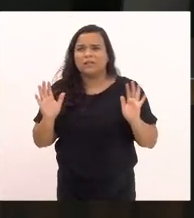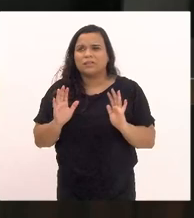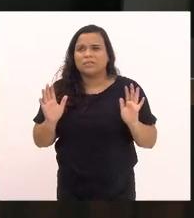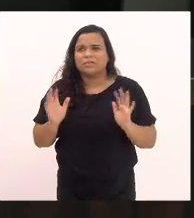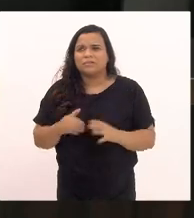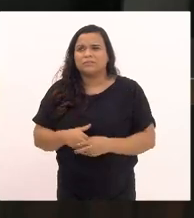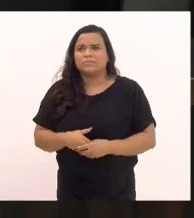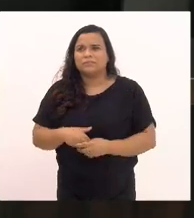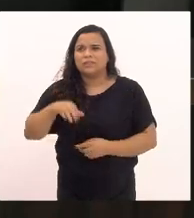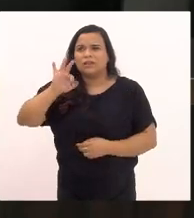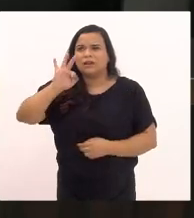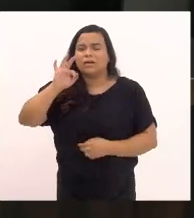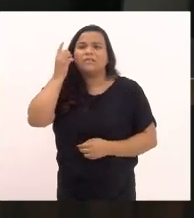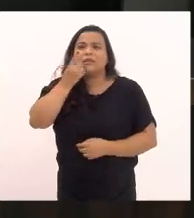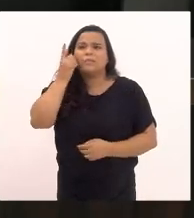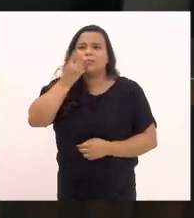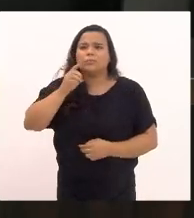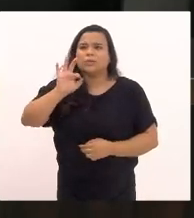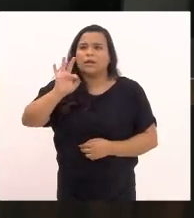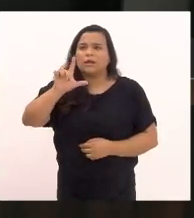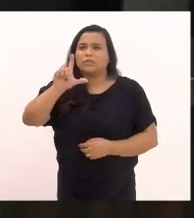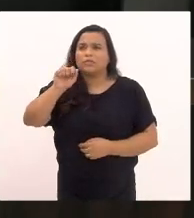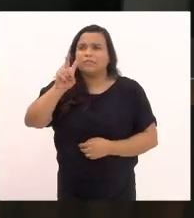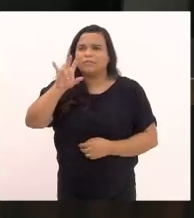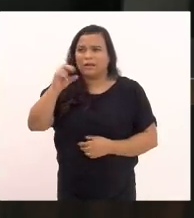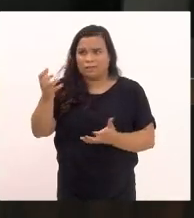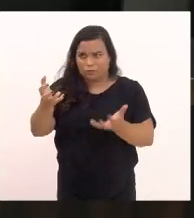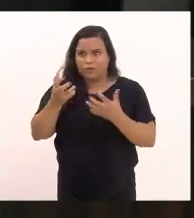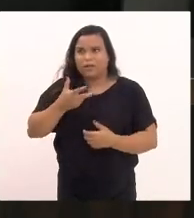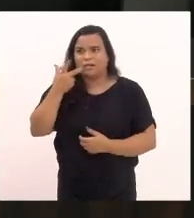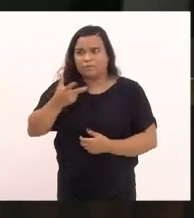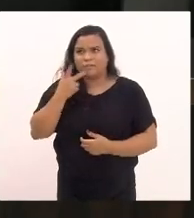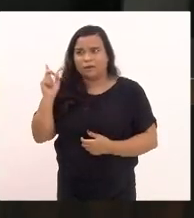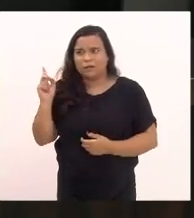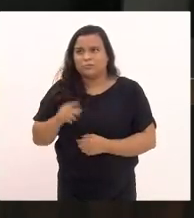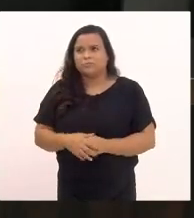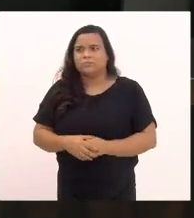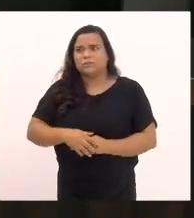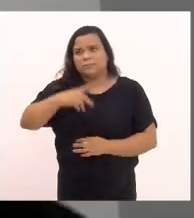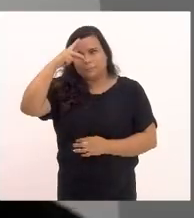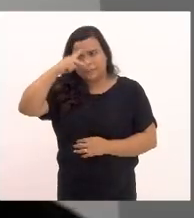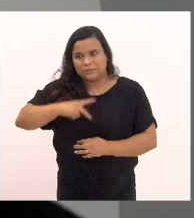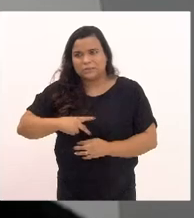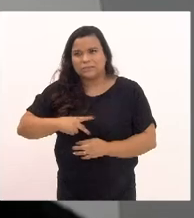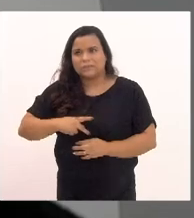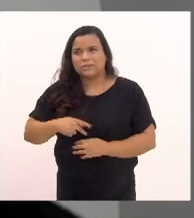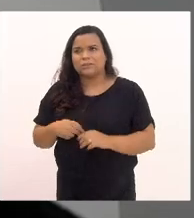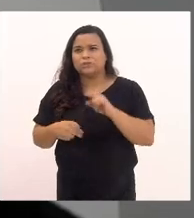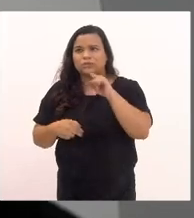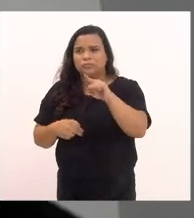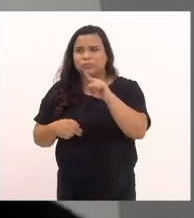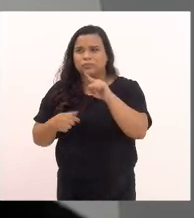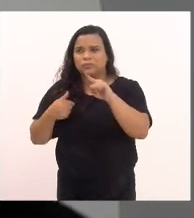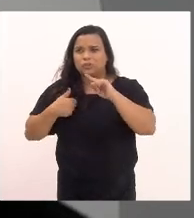Deputado Flávio quer falar. Pera. Presidente, o senhor me limou da fala, não, né?